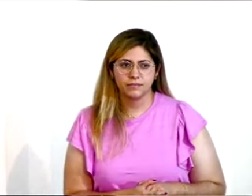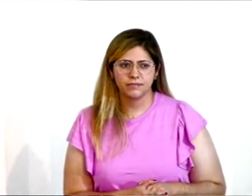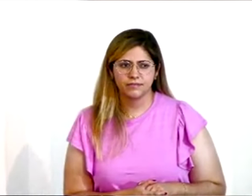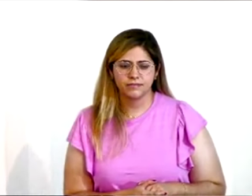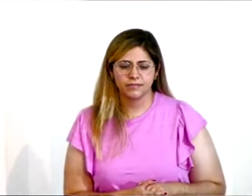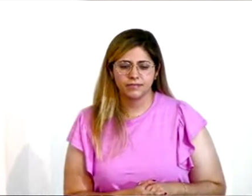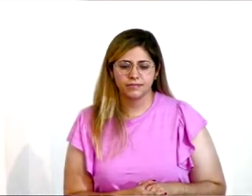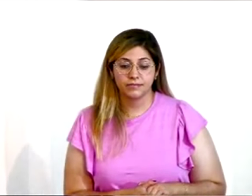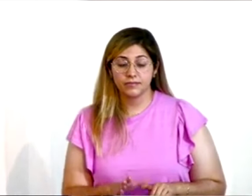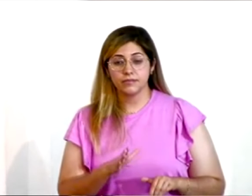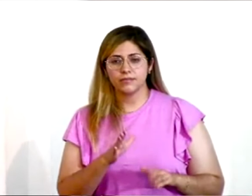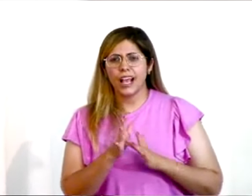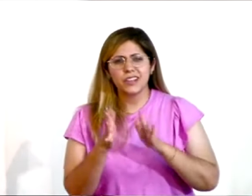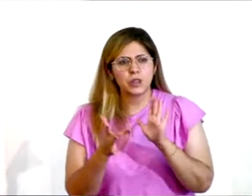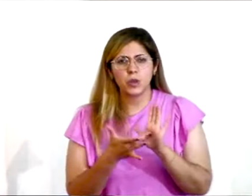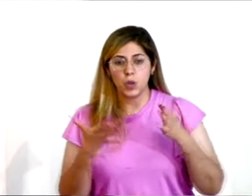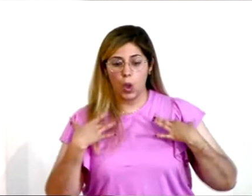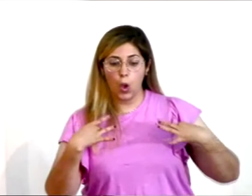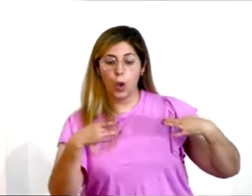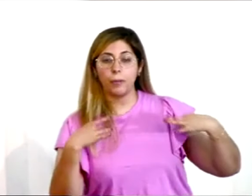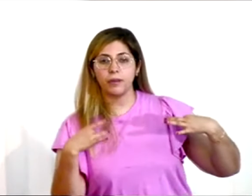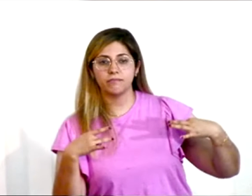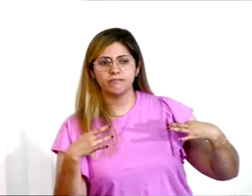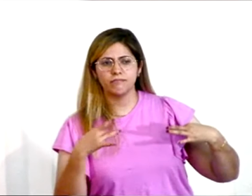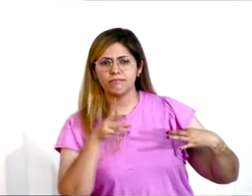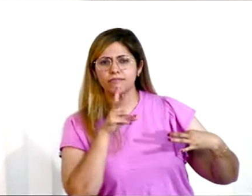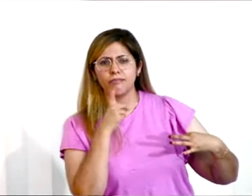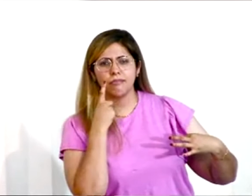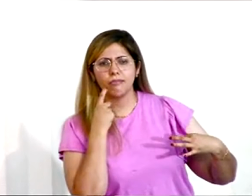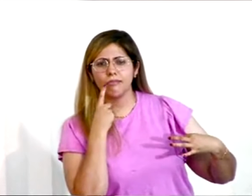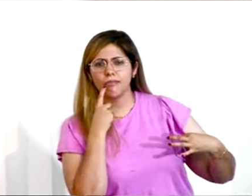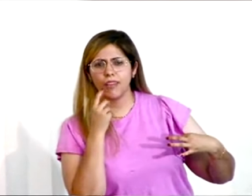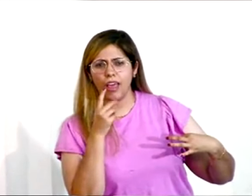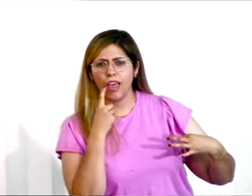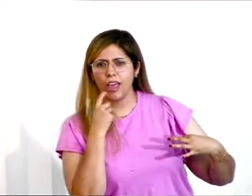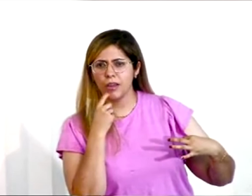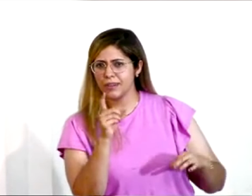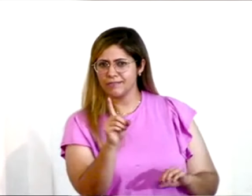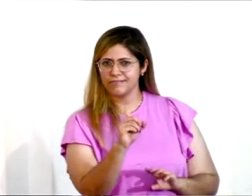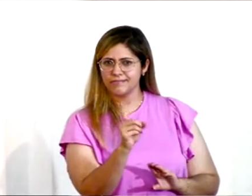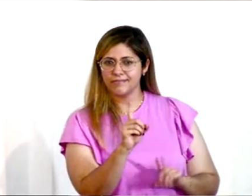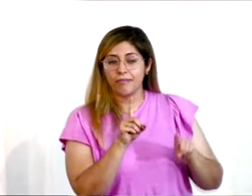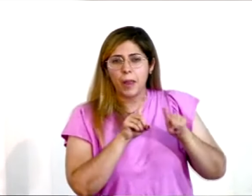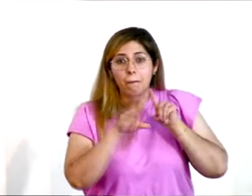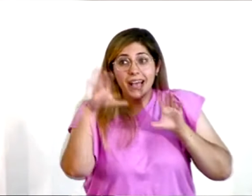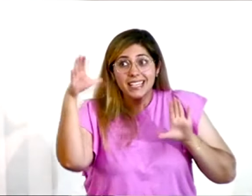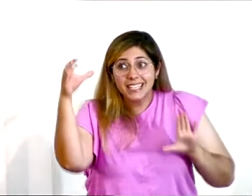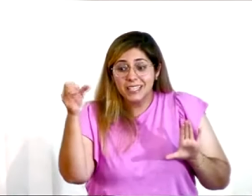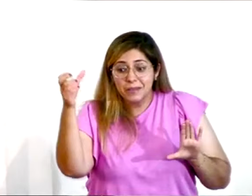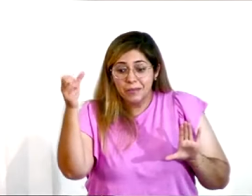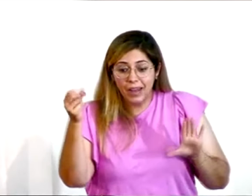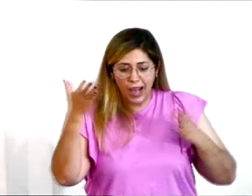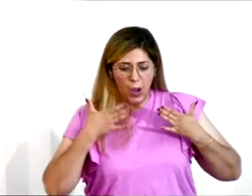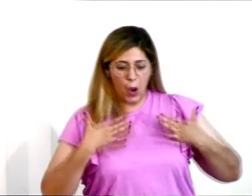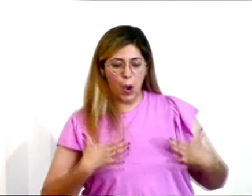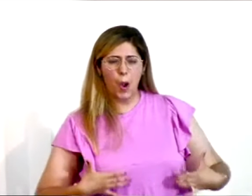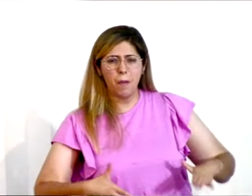rei. Jesus está translucidado em roupas branquíssimas, em